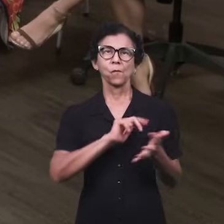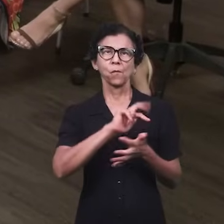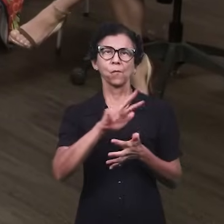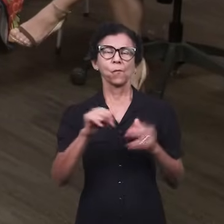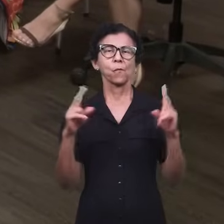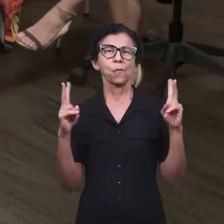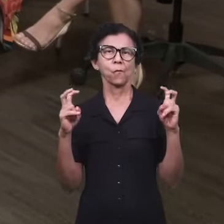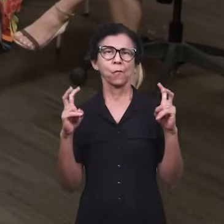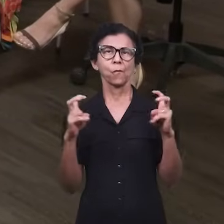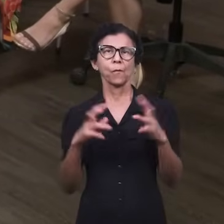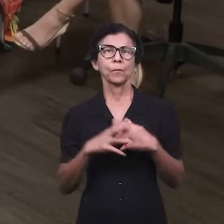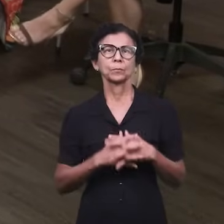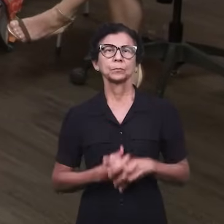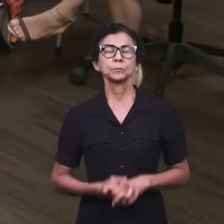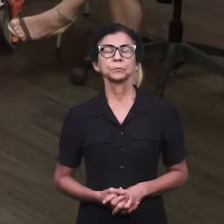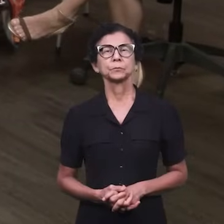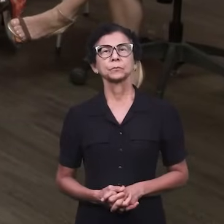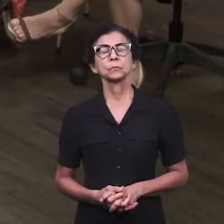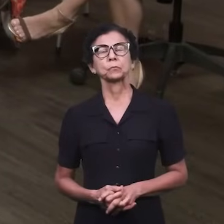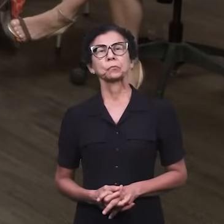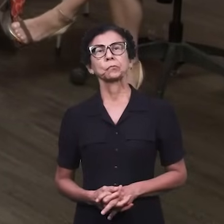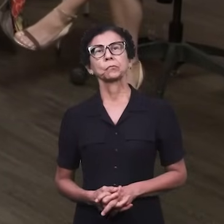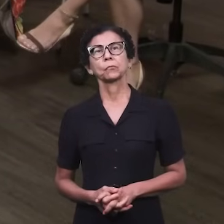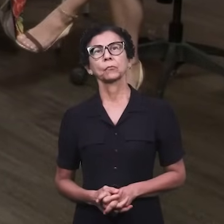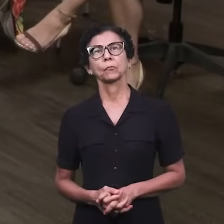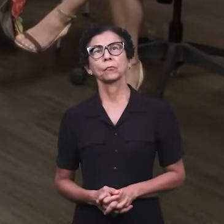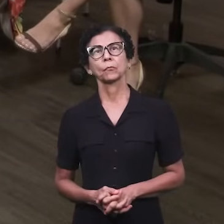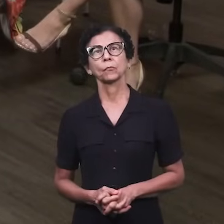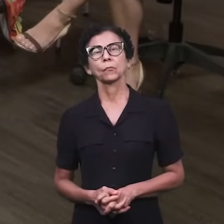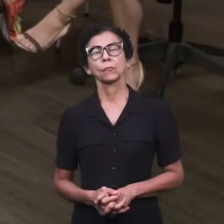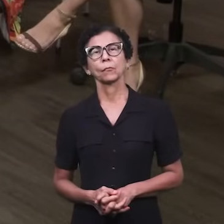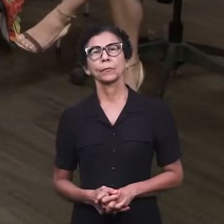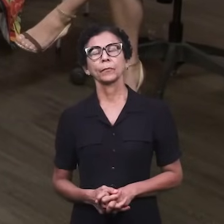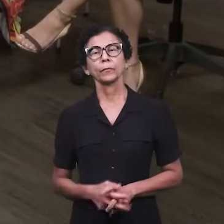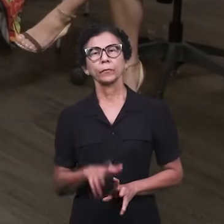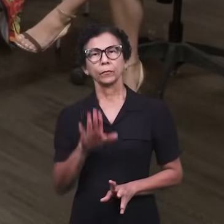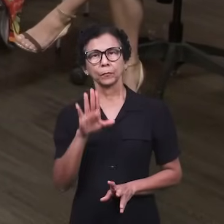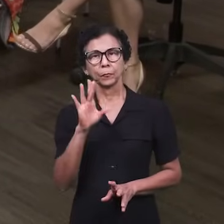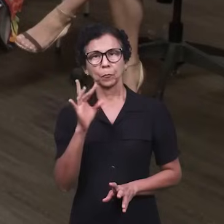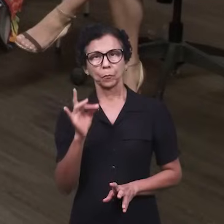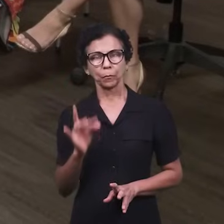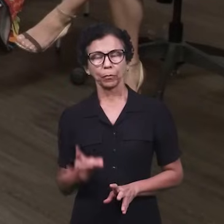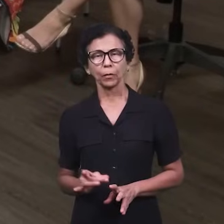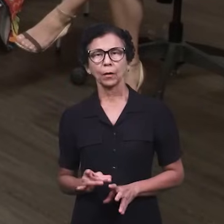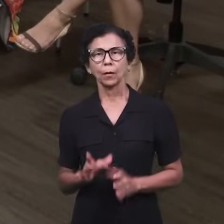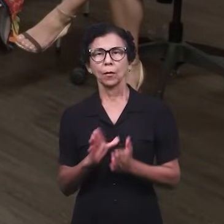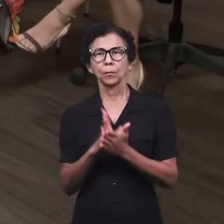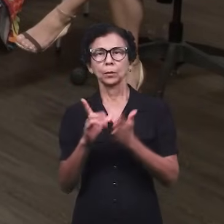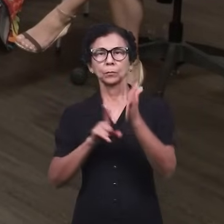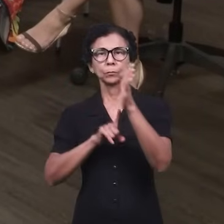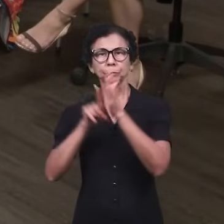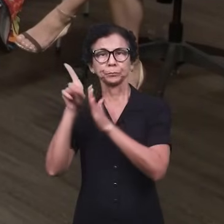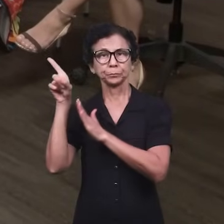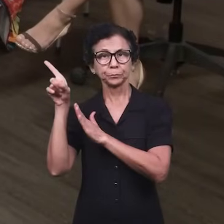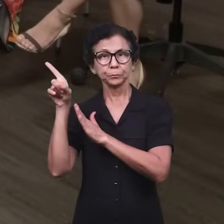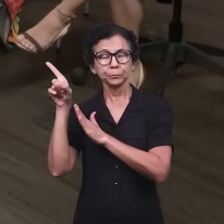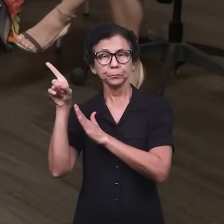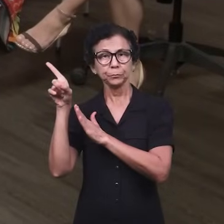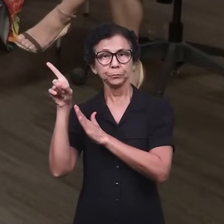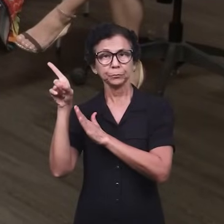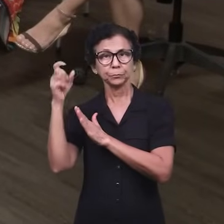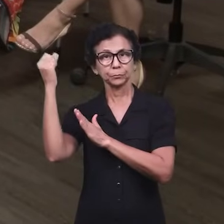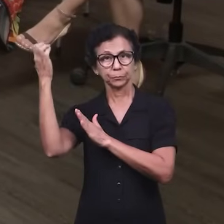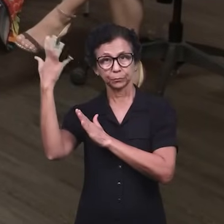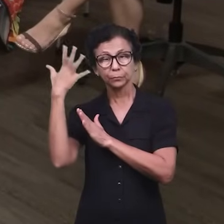pode é muito bom lembrar Josias só lembrar esse detalhe que quando a gente fala de consulta palavra nós estamos consultando a